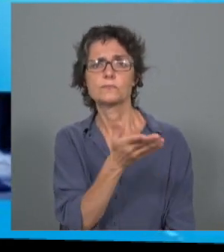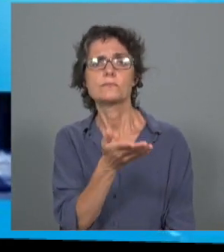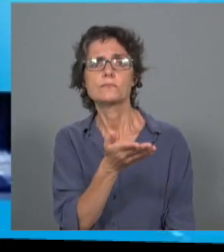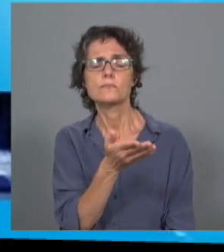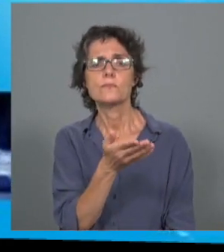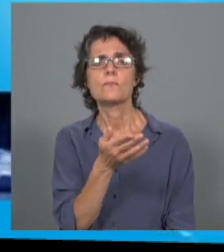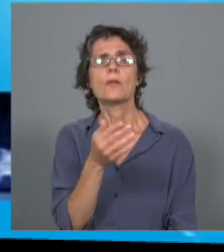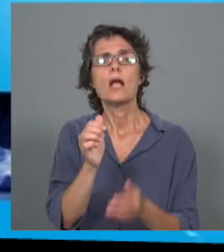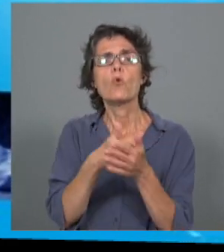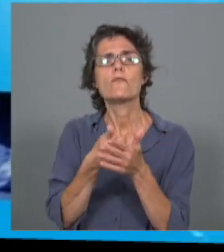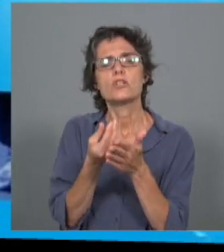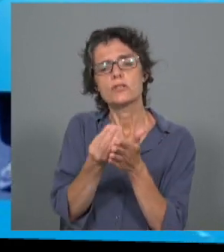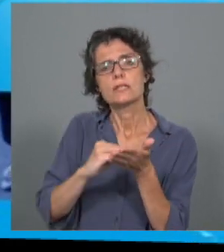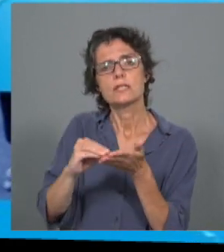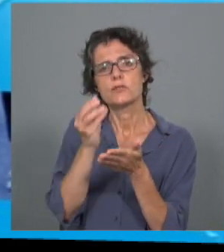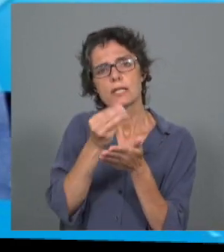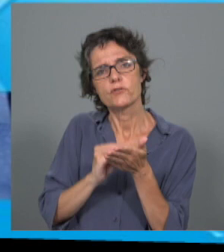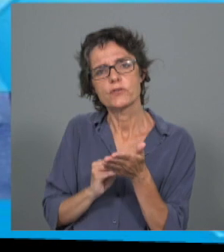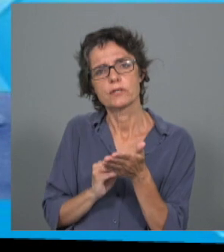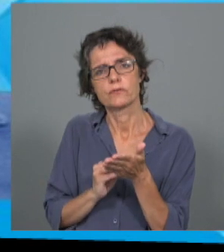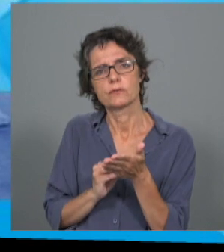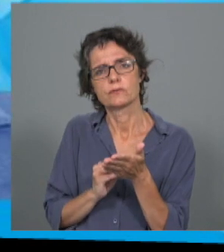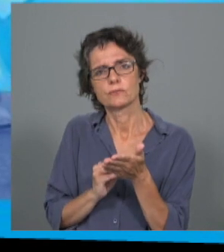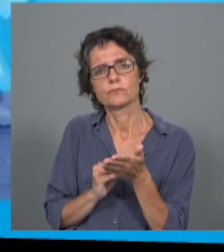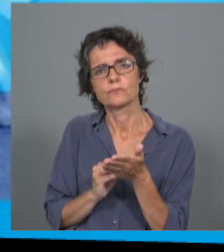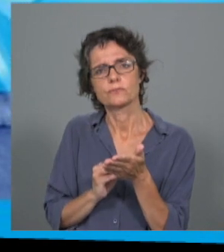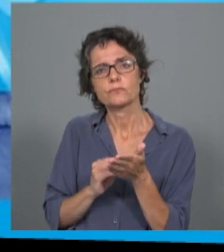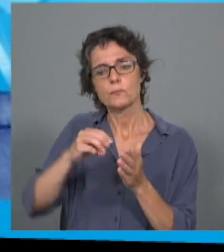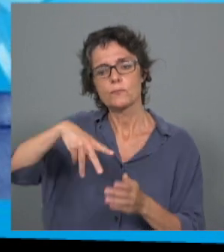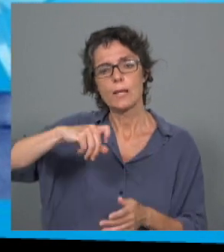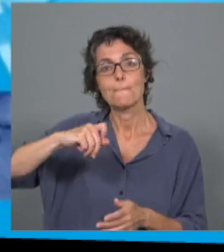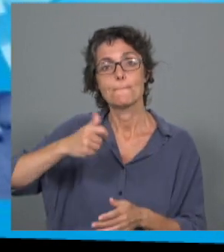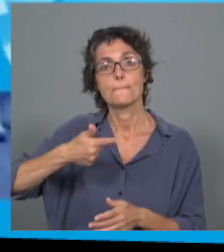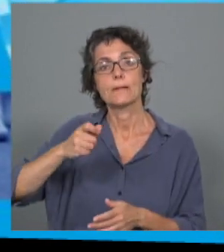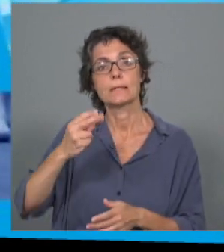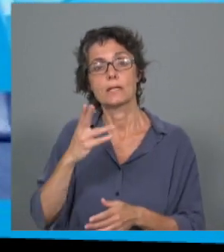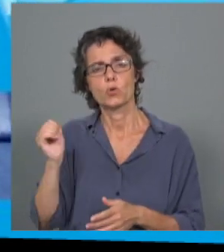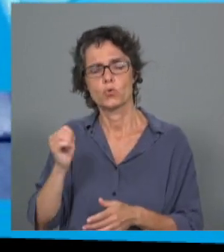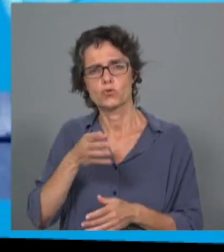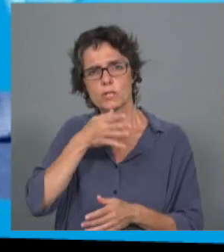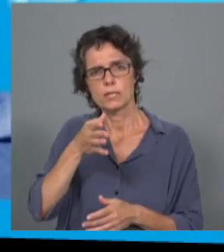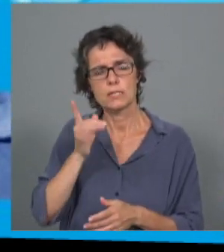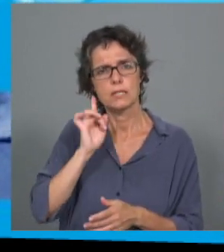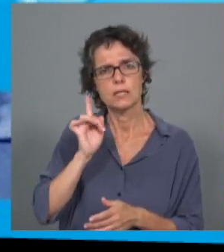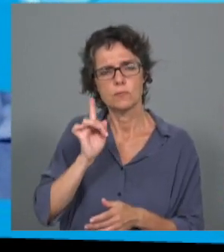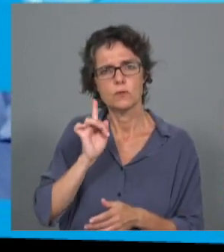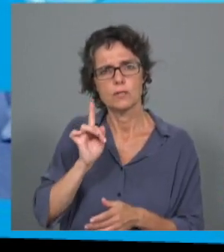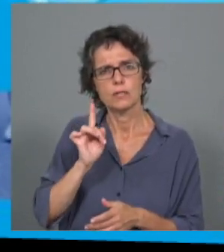na sua linguagem, procura exatamente focar esta dimensão da paternidade